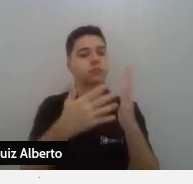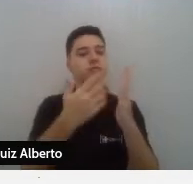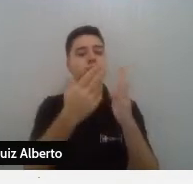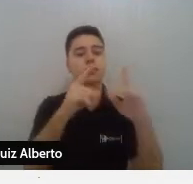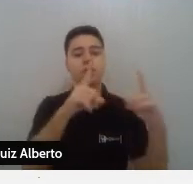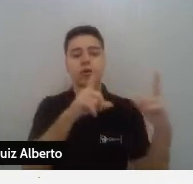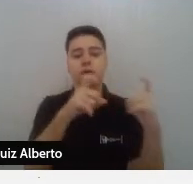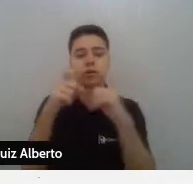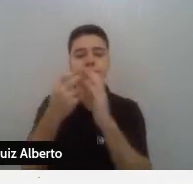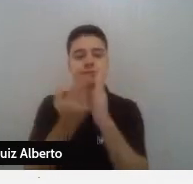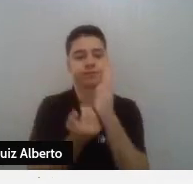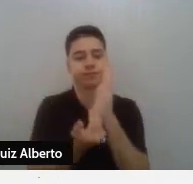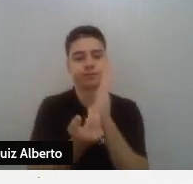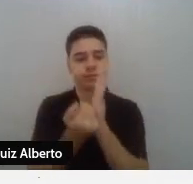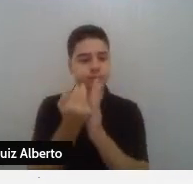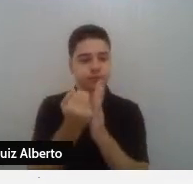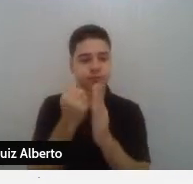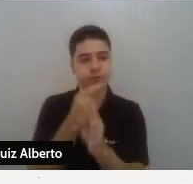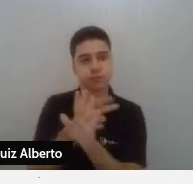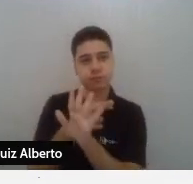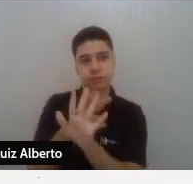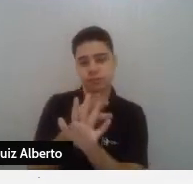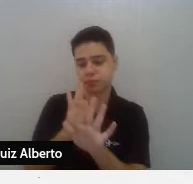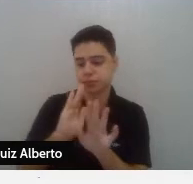né, muitos para